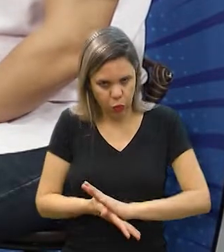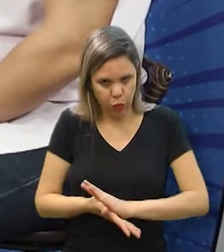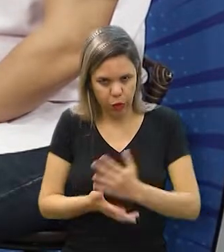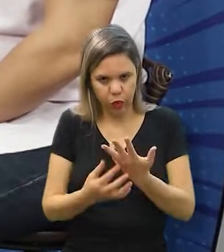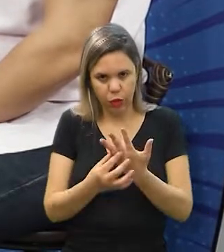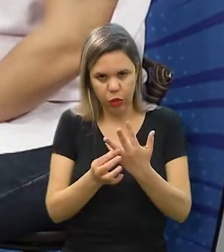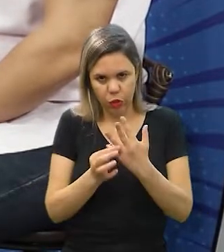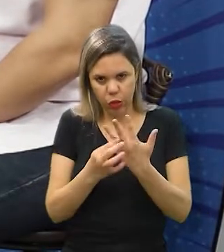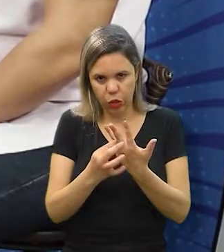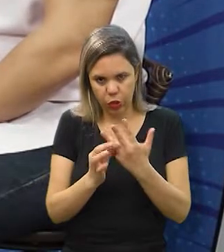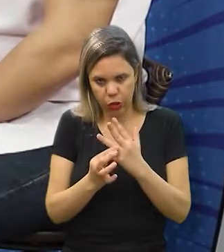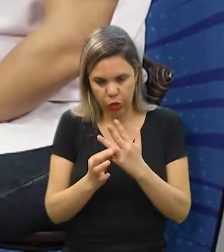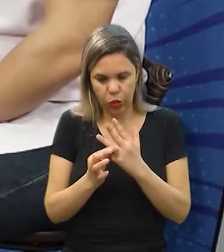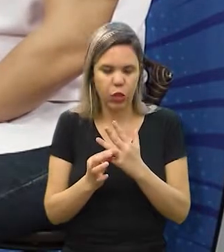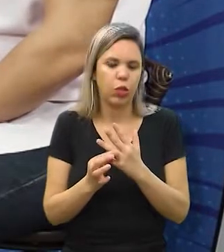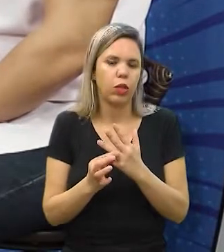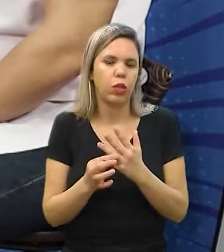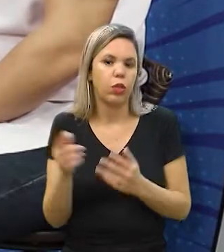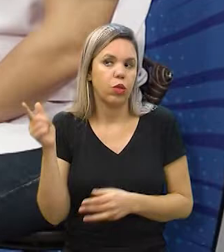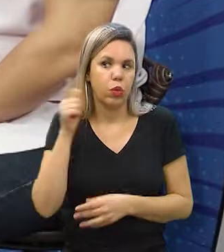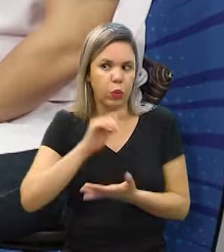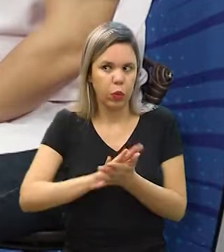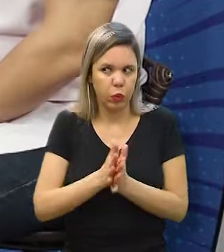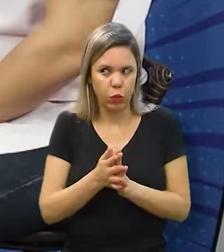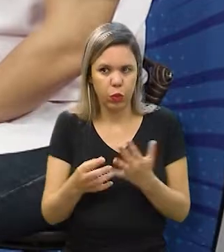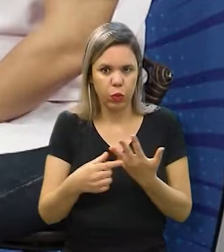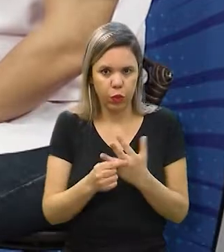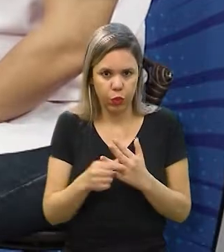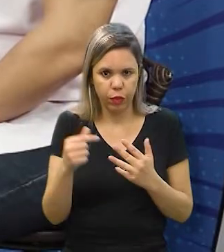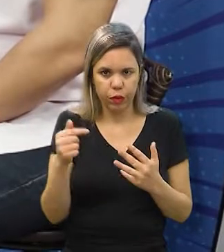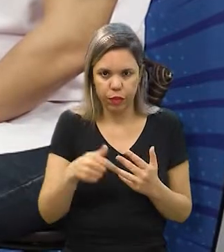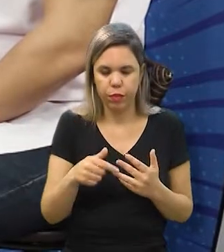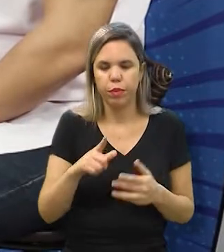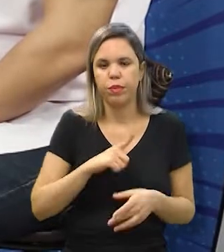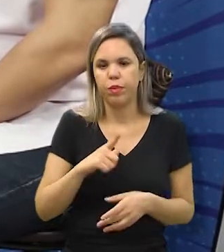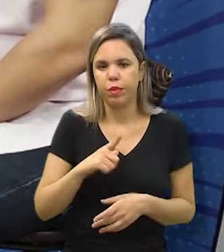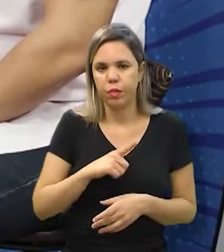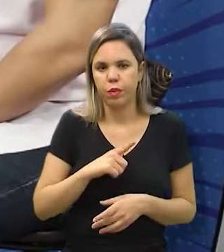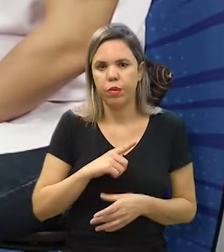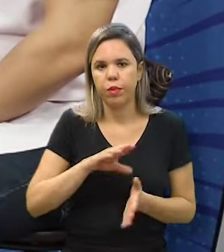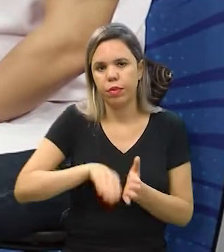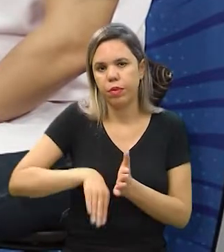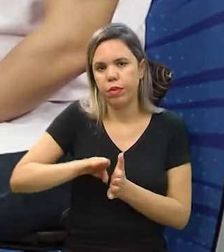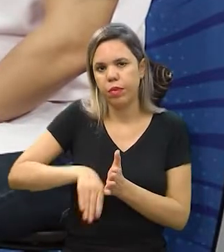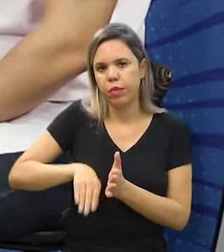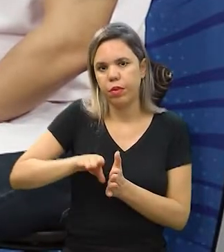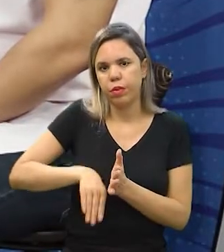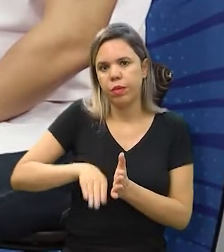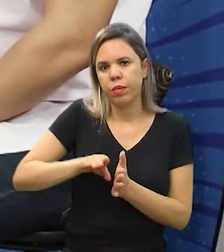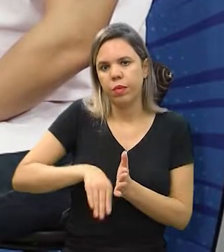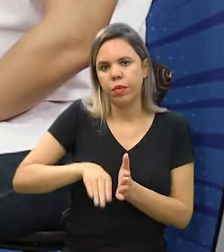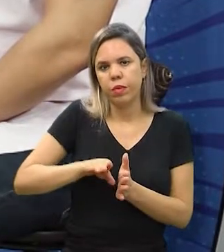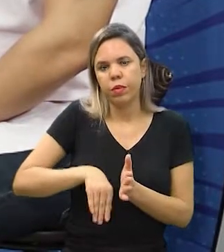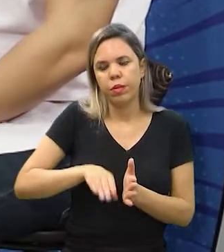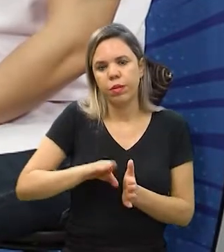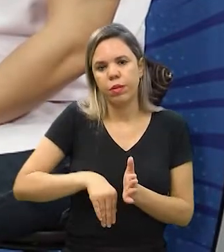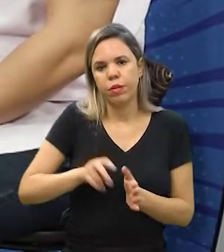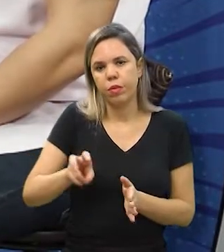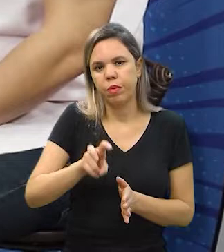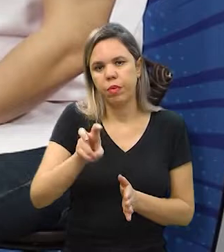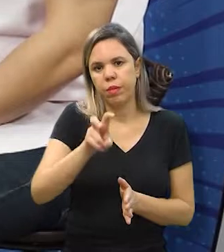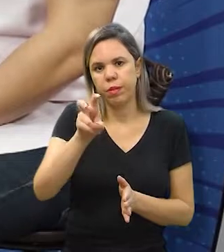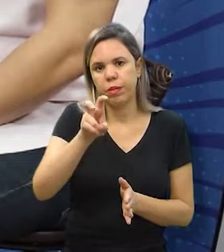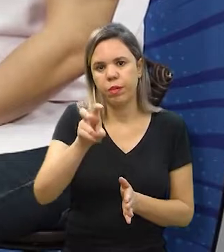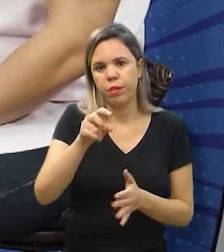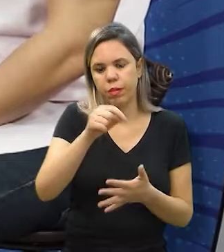Imperial. Mas para ele conseguir destruir o Topázio Imperial, ele vai ter que eliminar a serpente